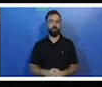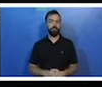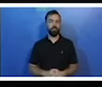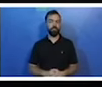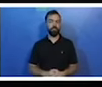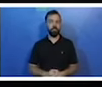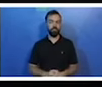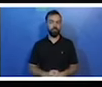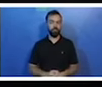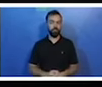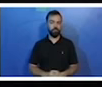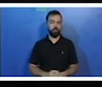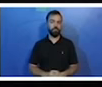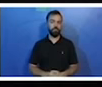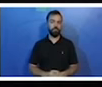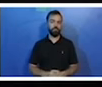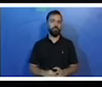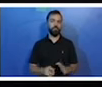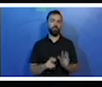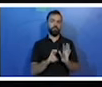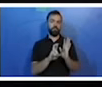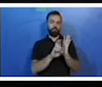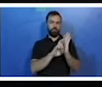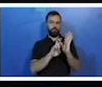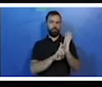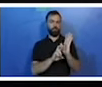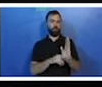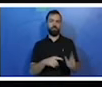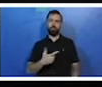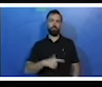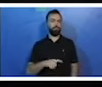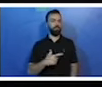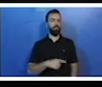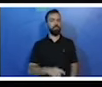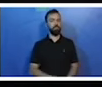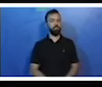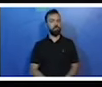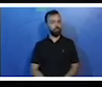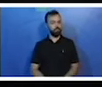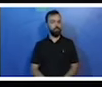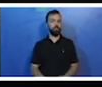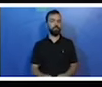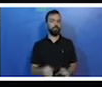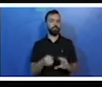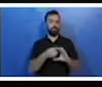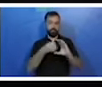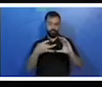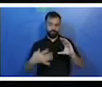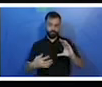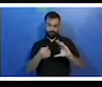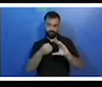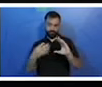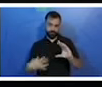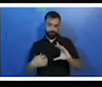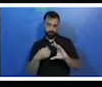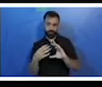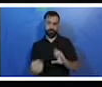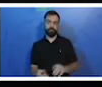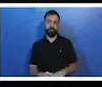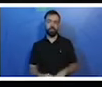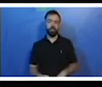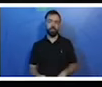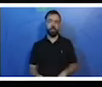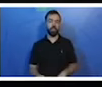radicais, não há uma regra para definir se um esporte é radical ou não. Há algumas qualidades específicas entre essas